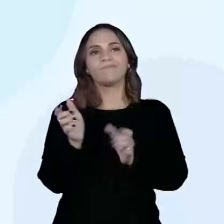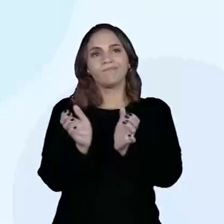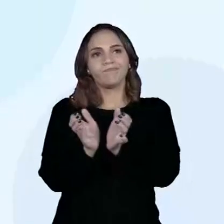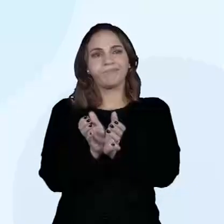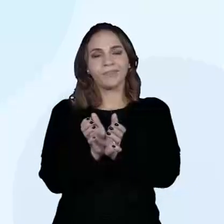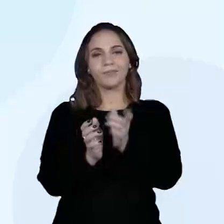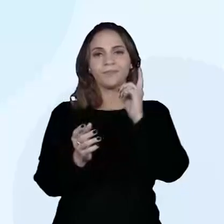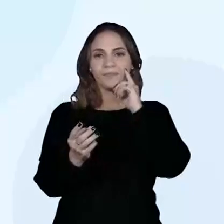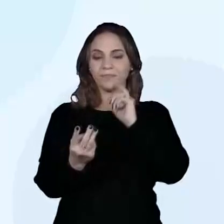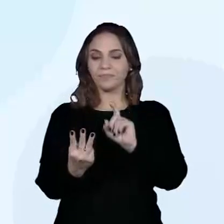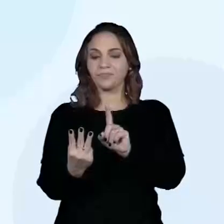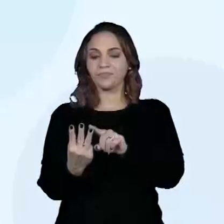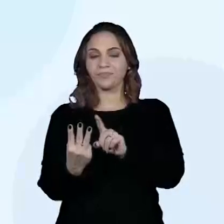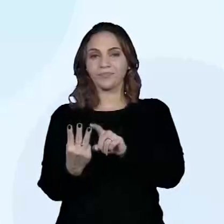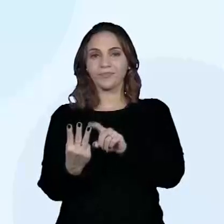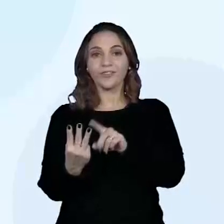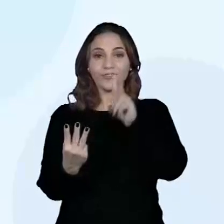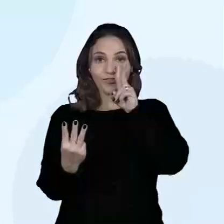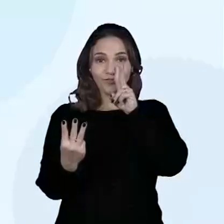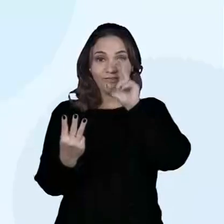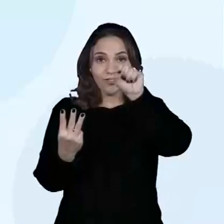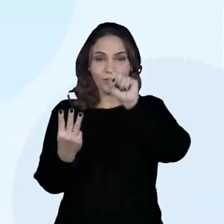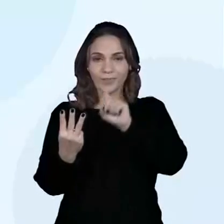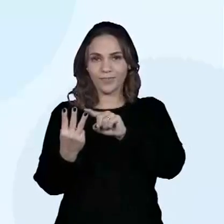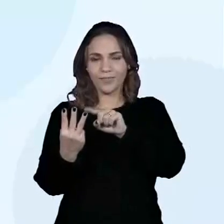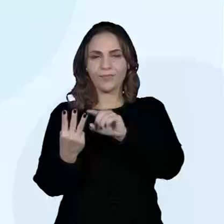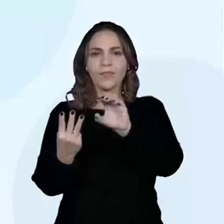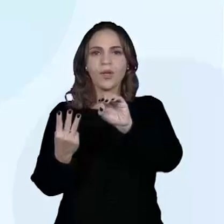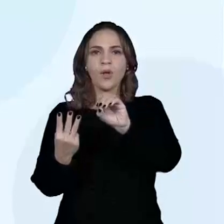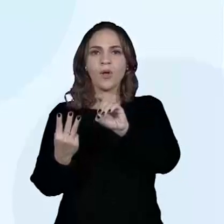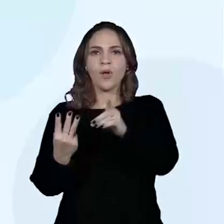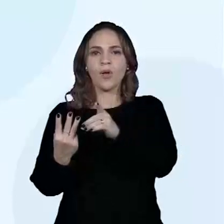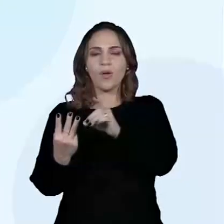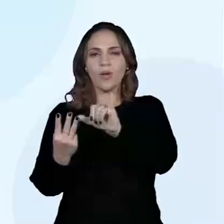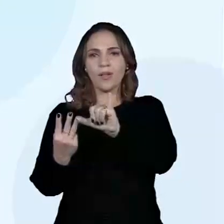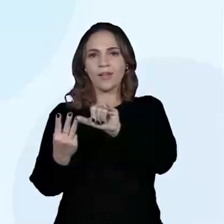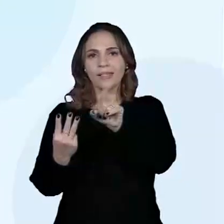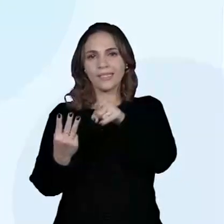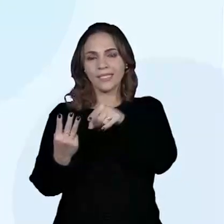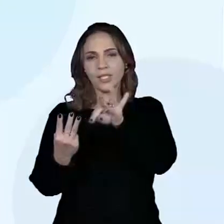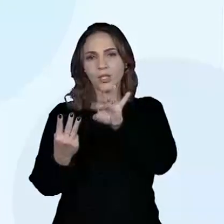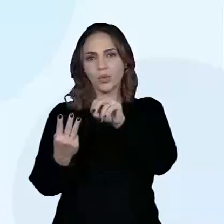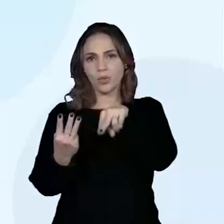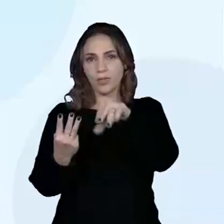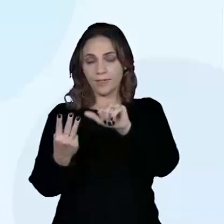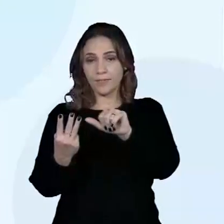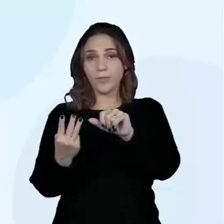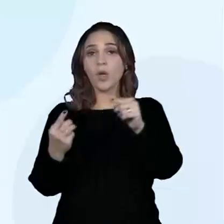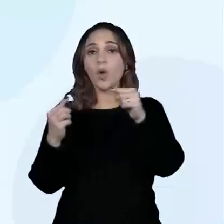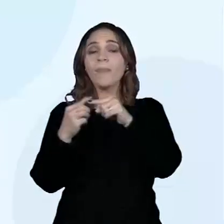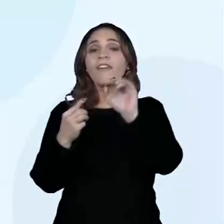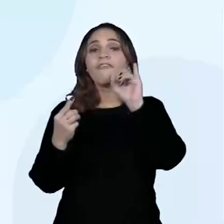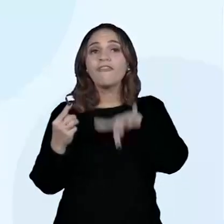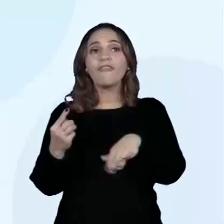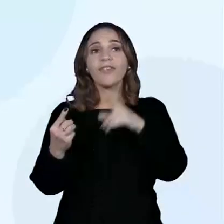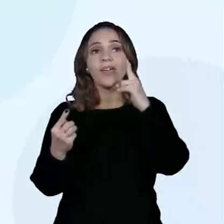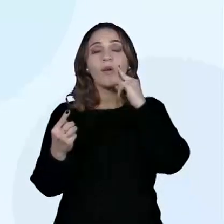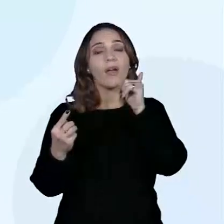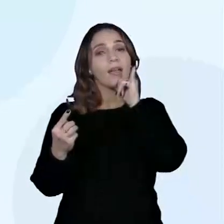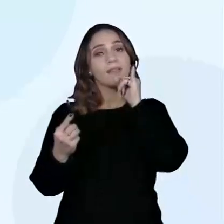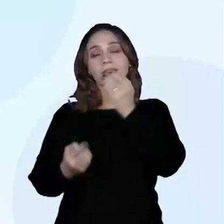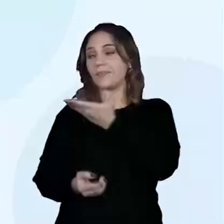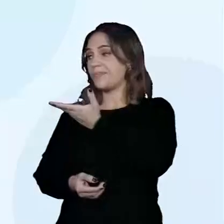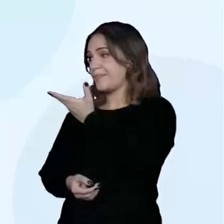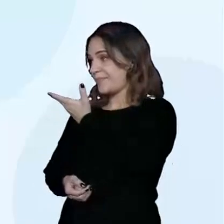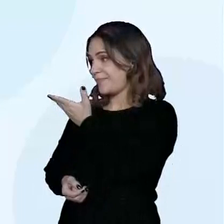as palavras oxítonas. Para terem acento, elas precisam terminar com estes exemplos